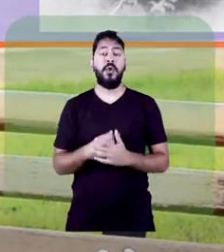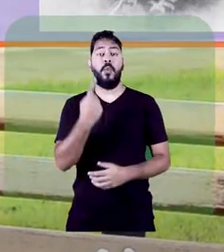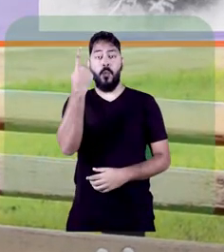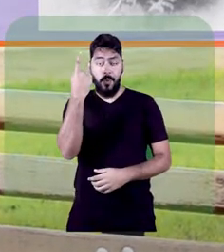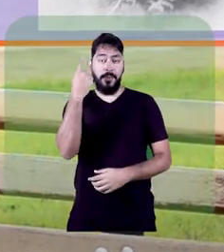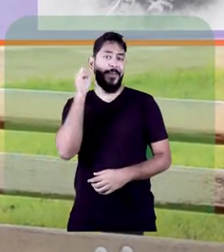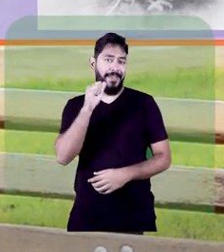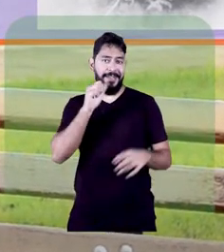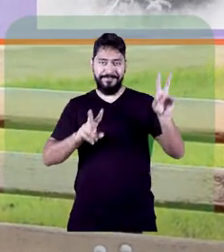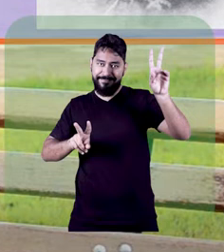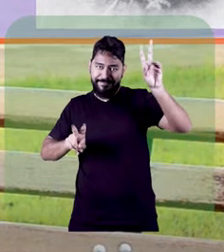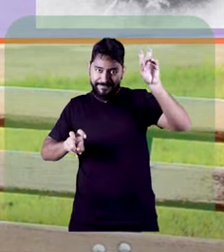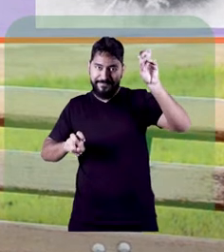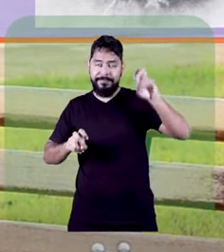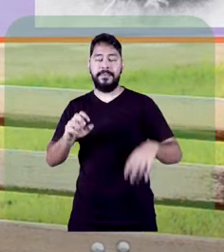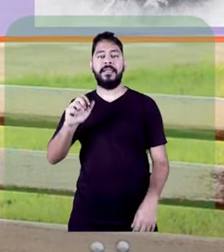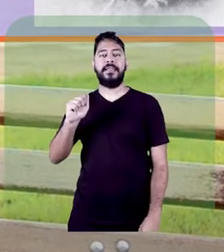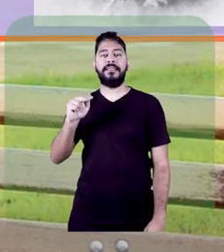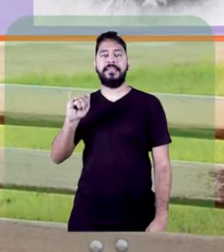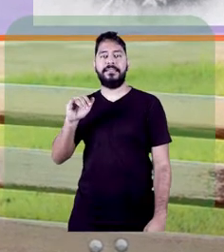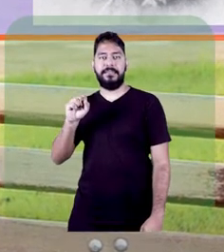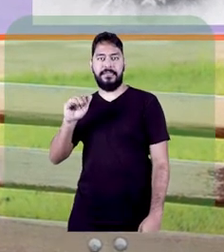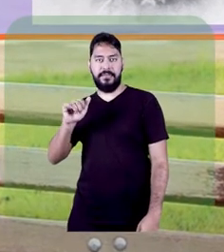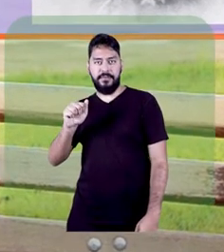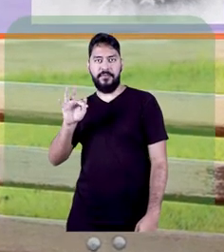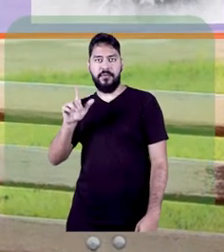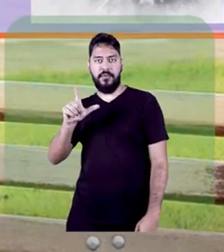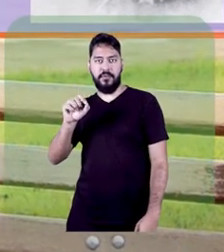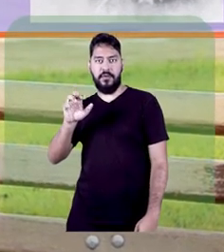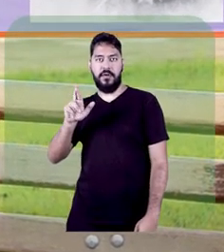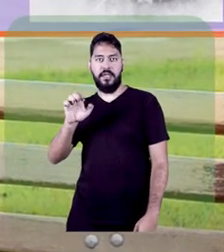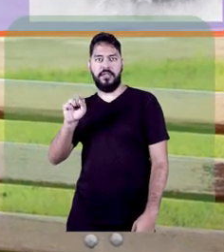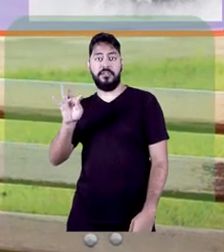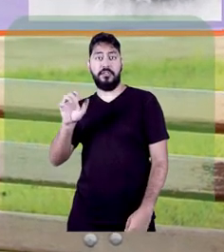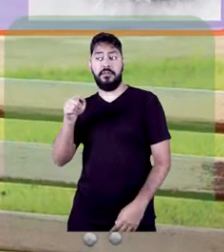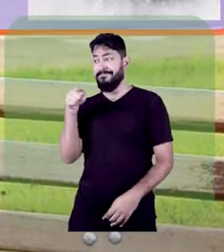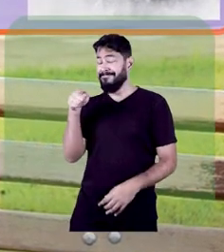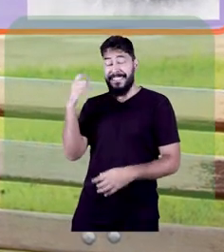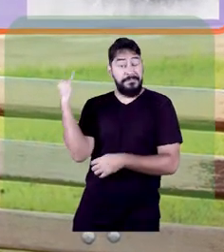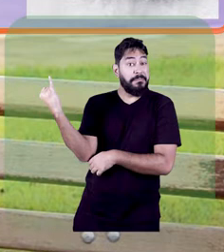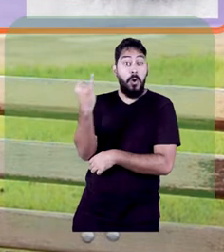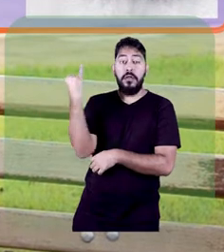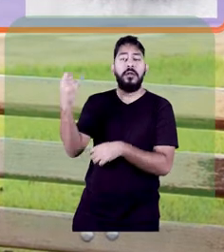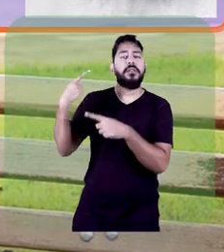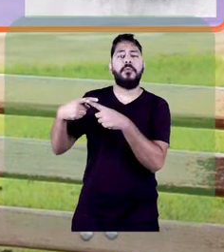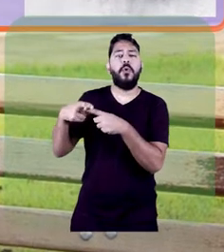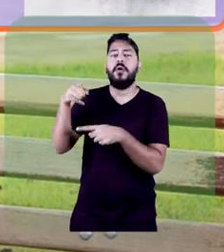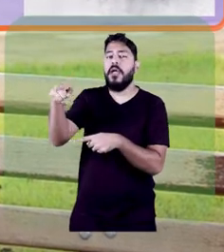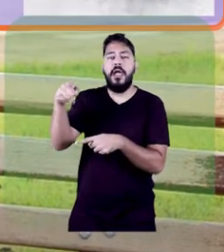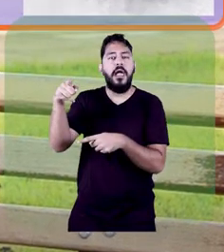texto é a Anísia Floresta. Ela é bastante importante porque ela emancipou essa questão